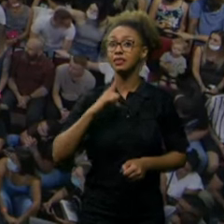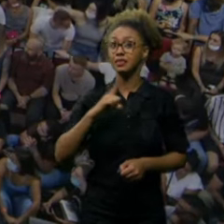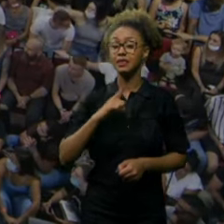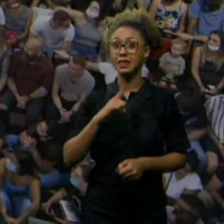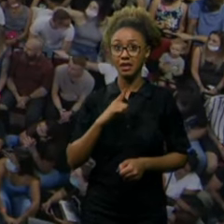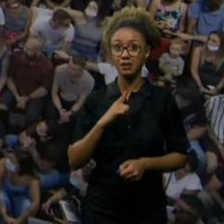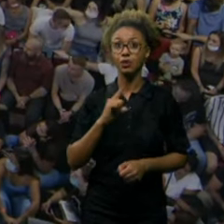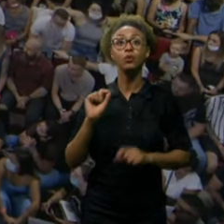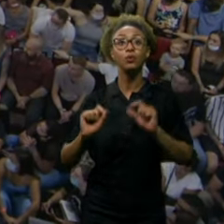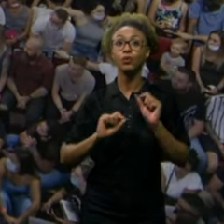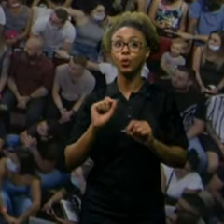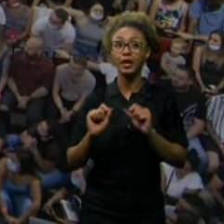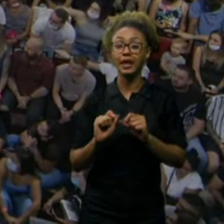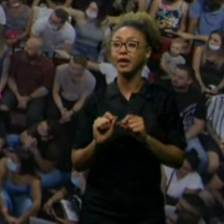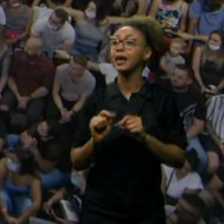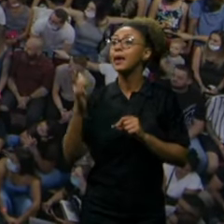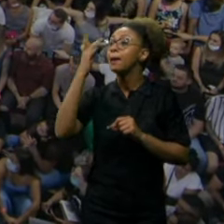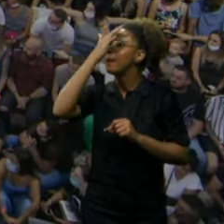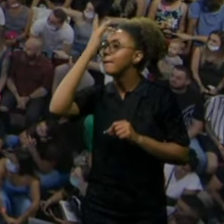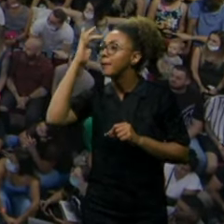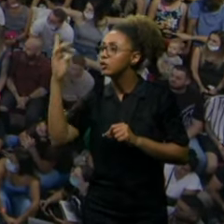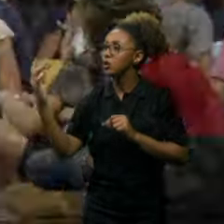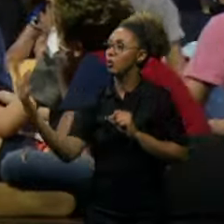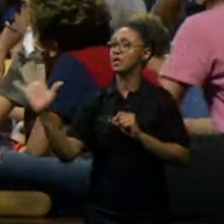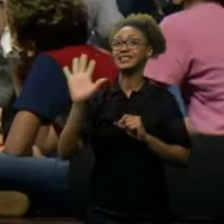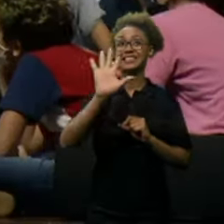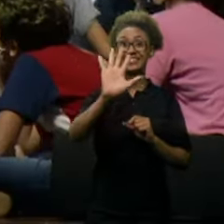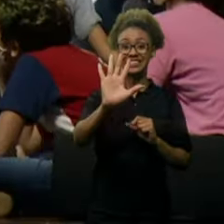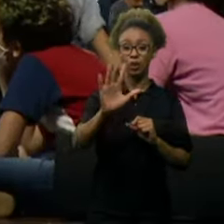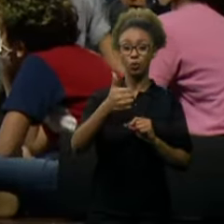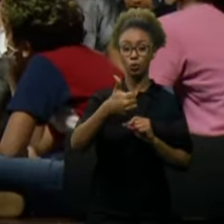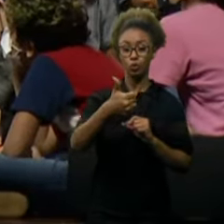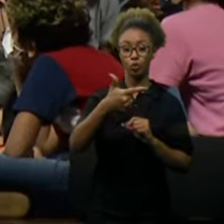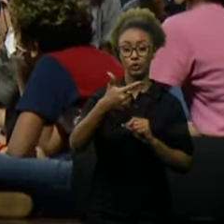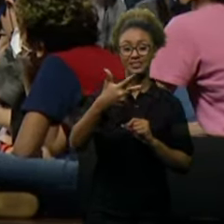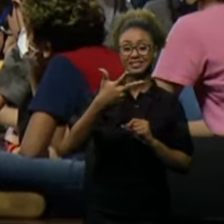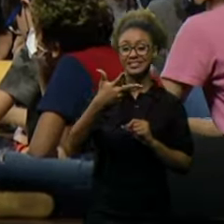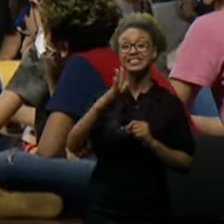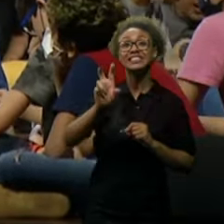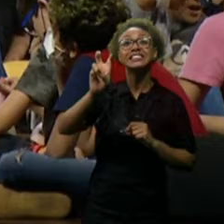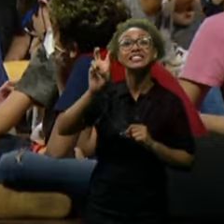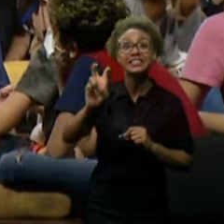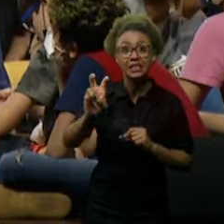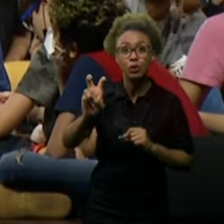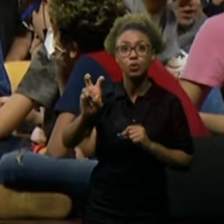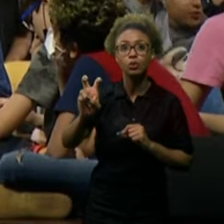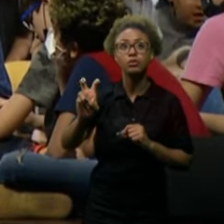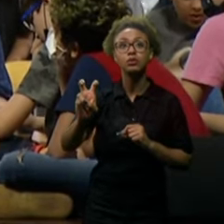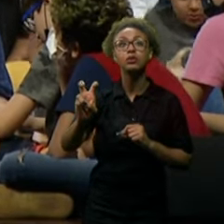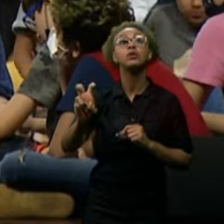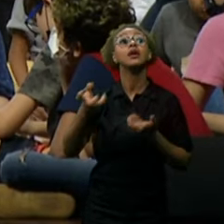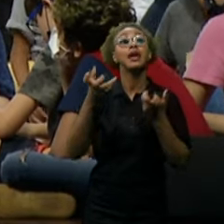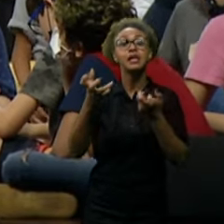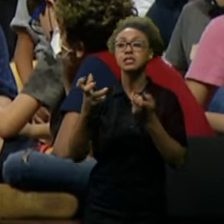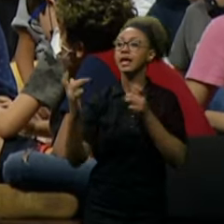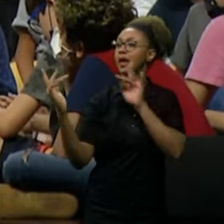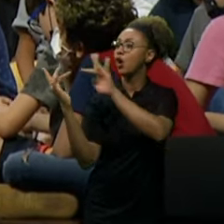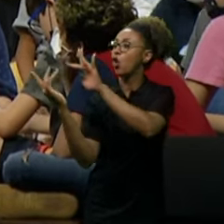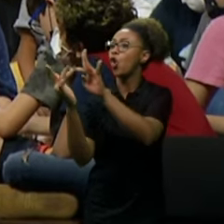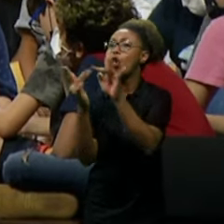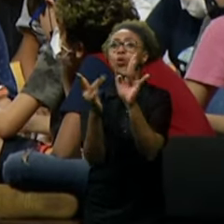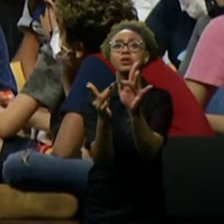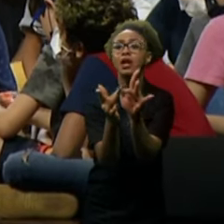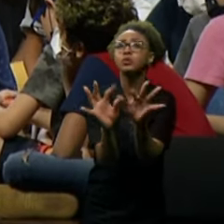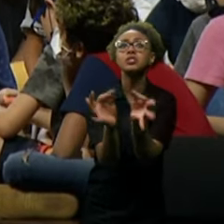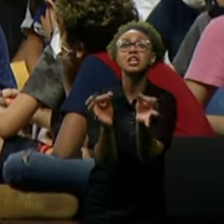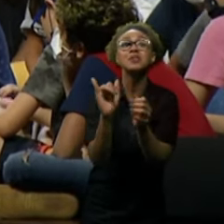dos lugares que você quer acessar isso já tá comprovado você está cinco pessoas de todos os lugares que você quer chegar e das conexões que você